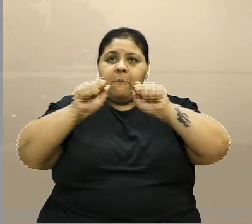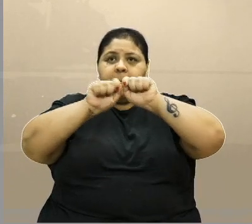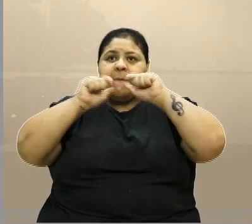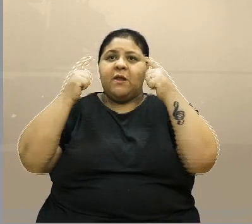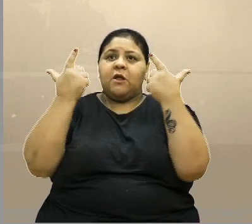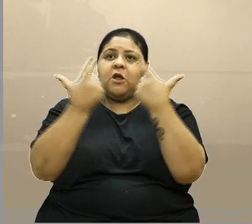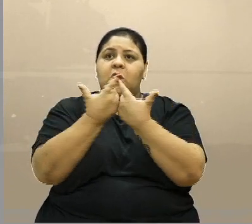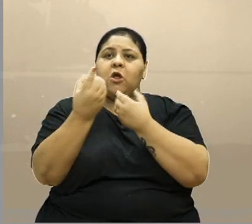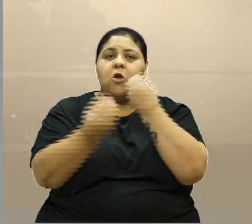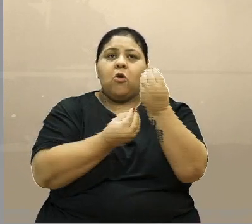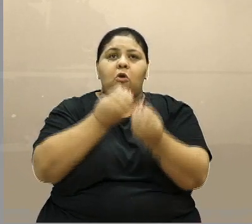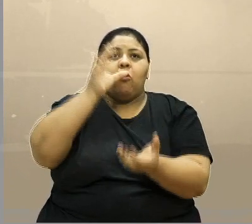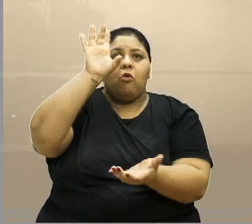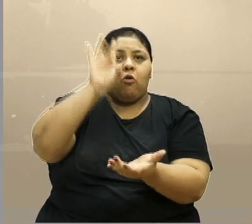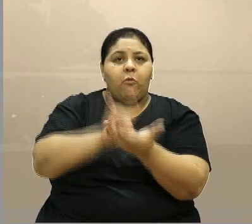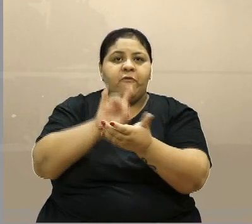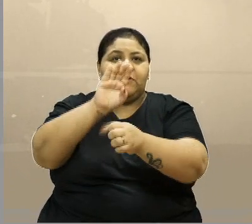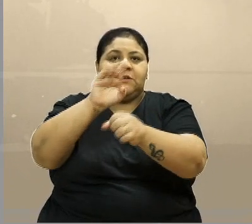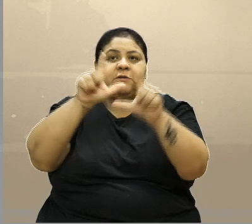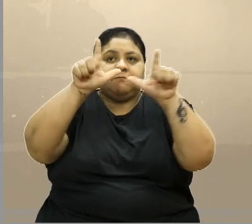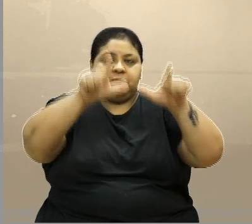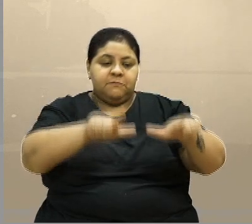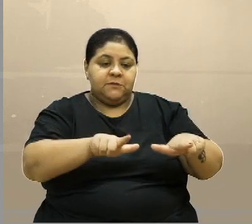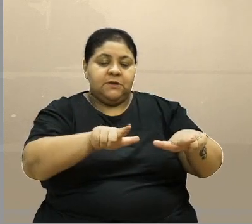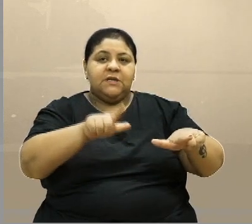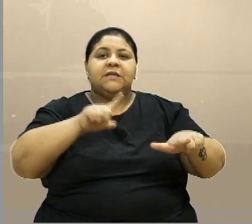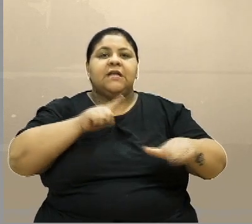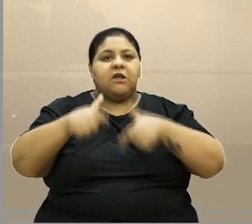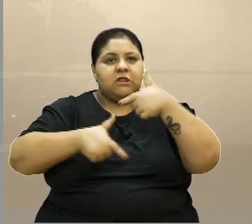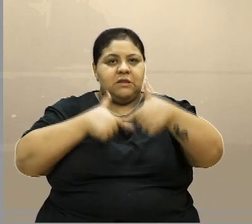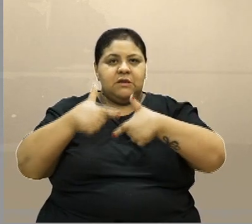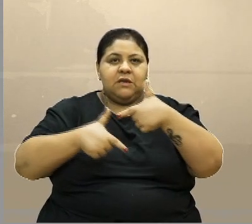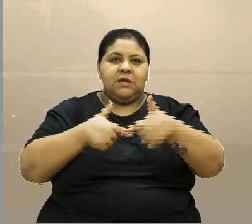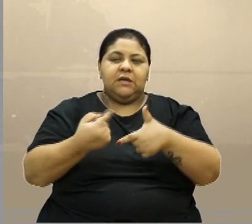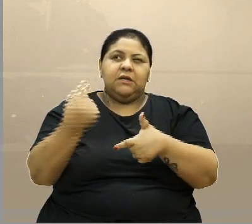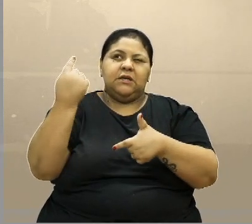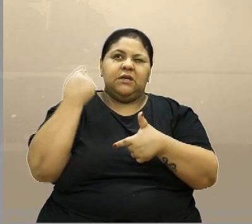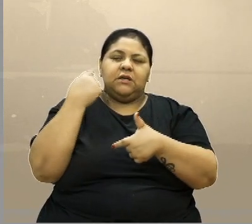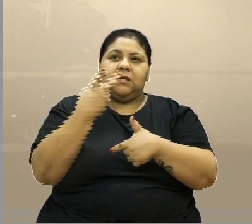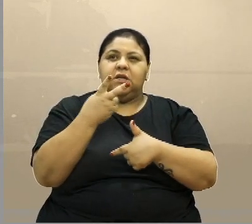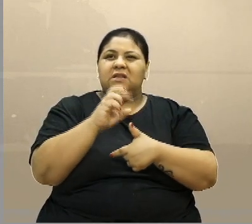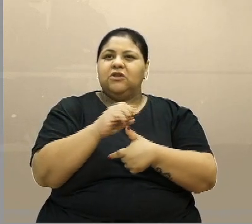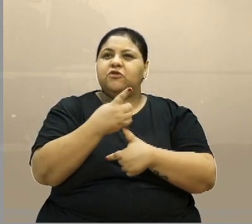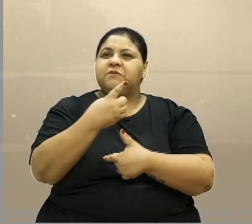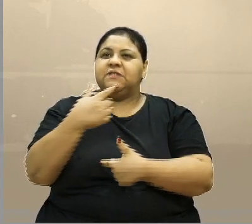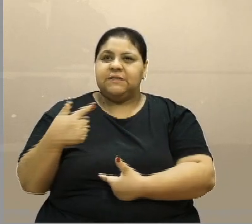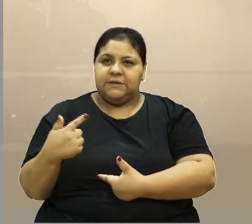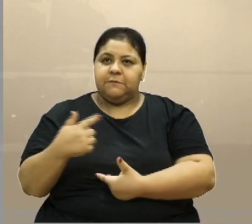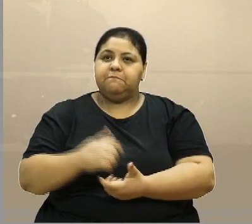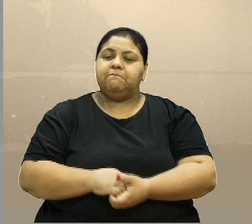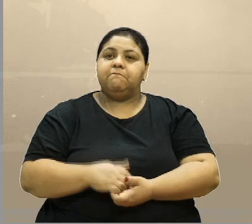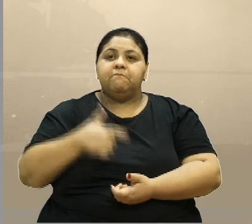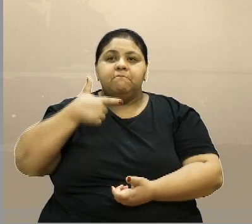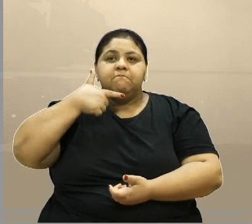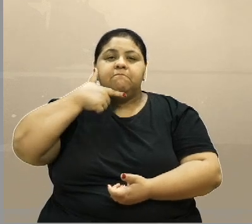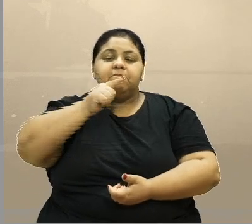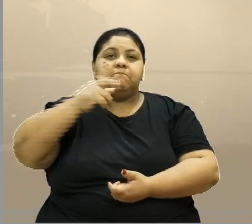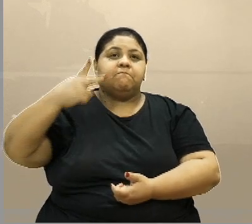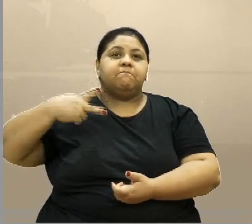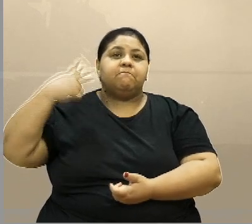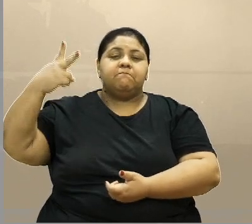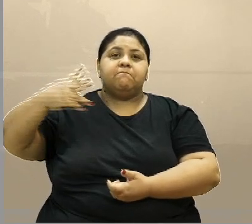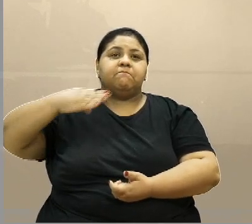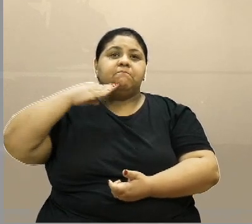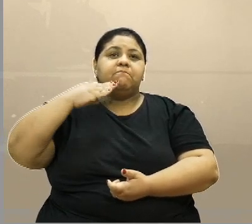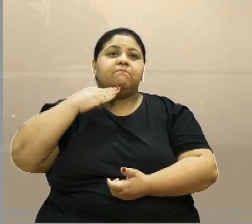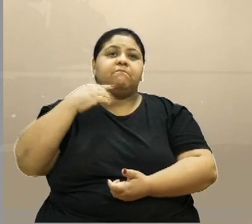órgão oficial da nossa região e que tem feito um grande trabalho desde 2017. E conquistamos, vereador Bortola, naquele